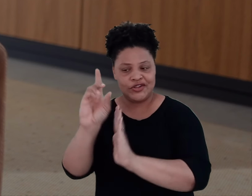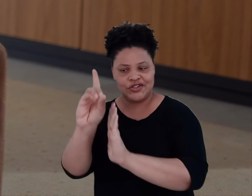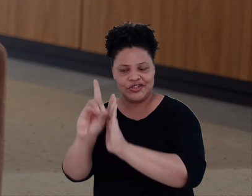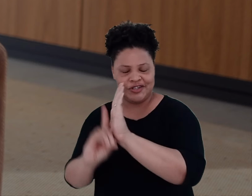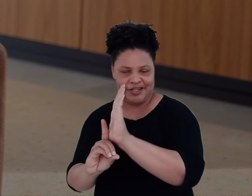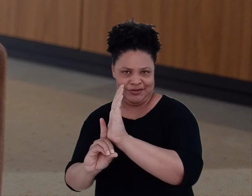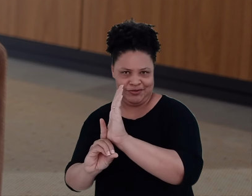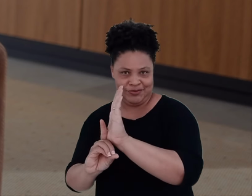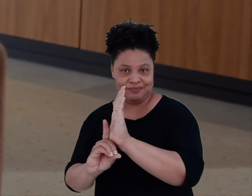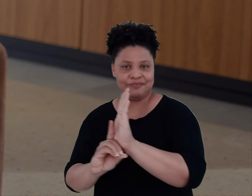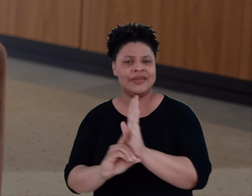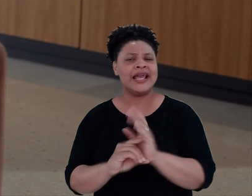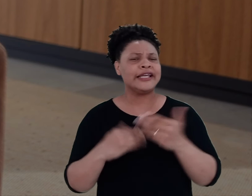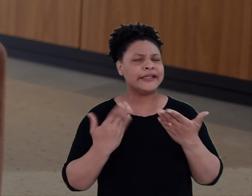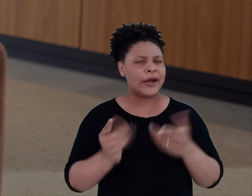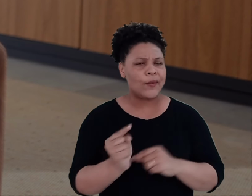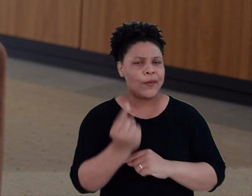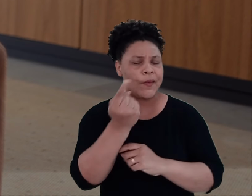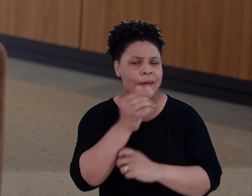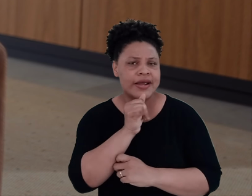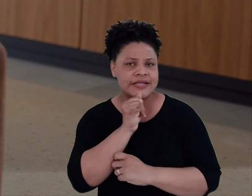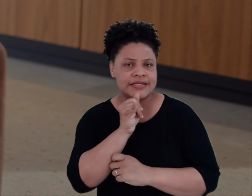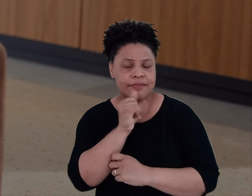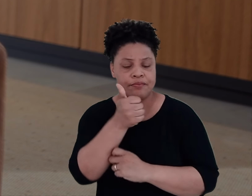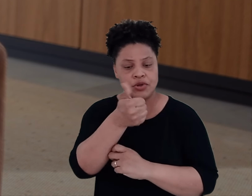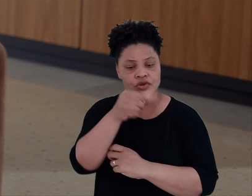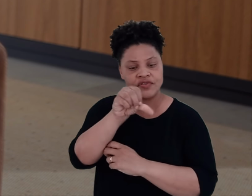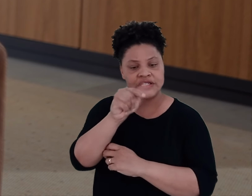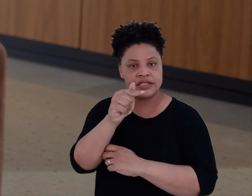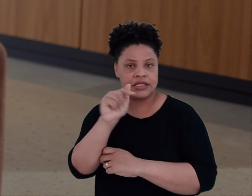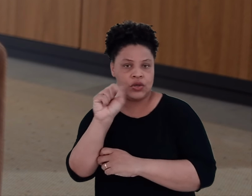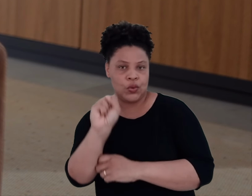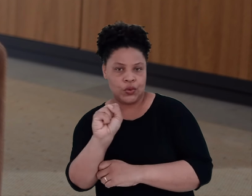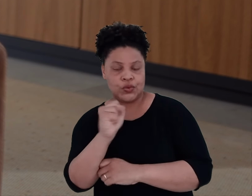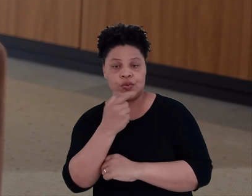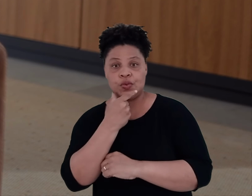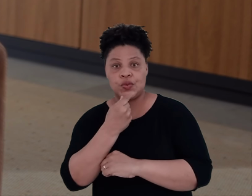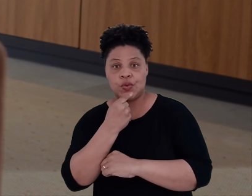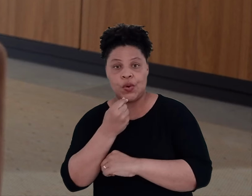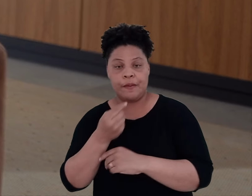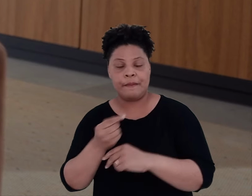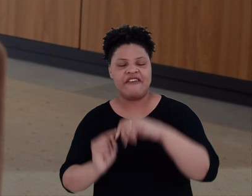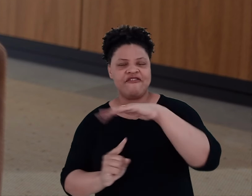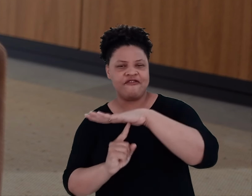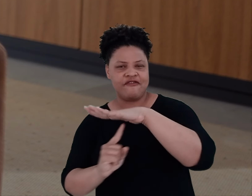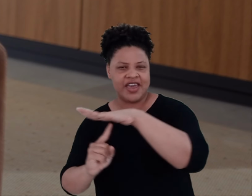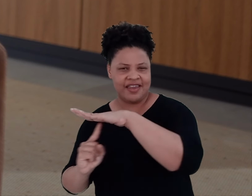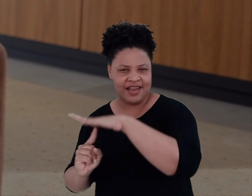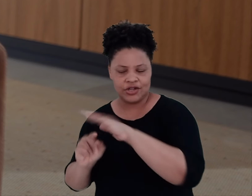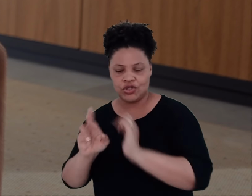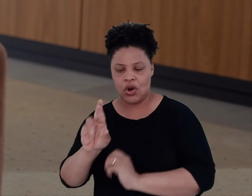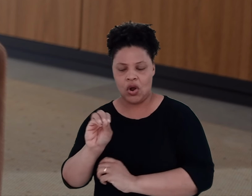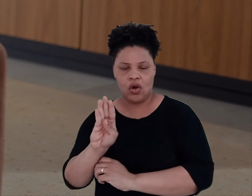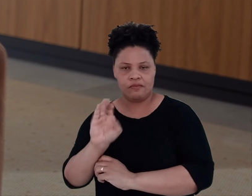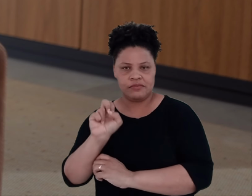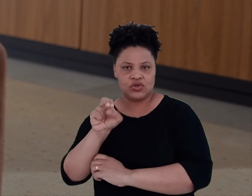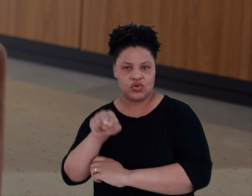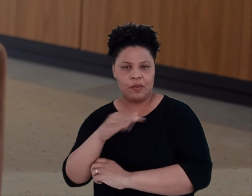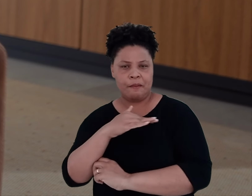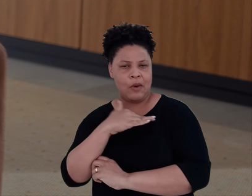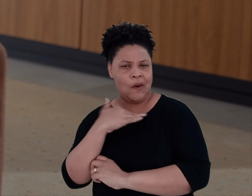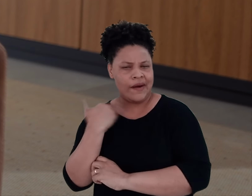suspeita do feirante negro Robson Silveira da Luz, em 1978, que ensejou a criação do Movimento Negro